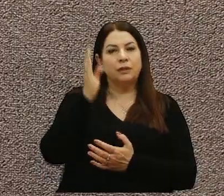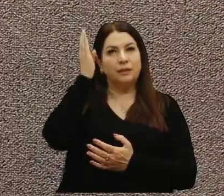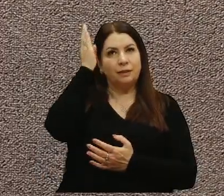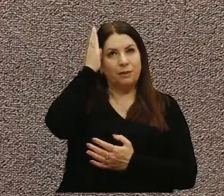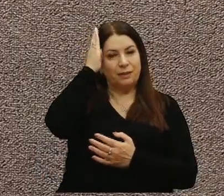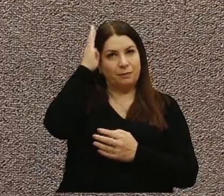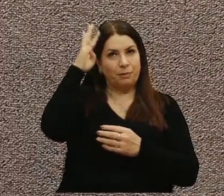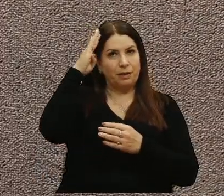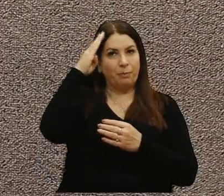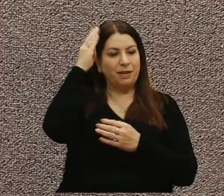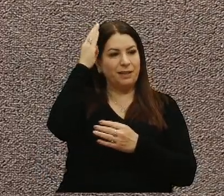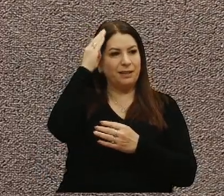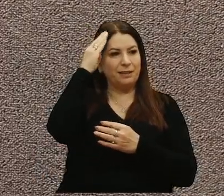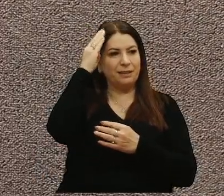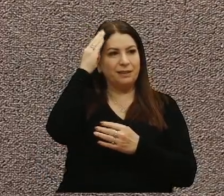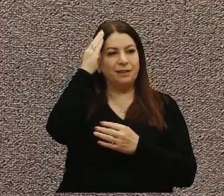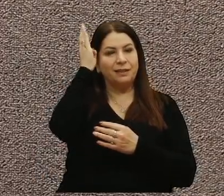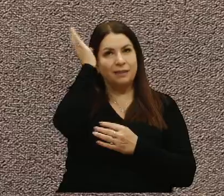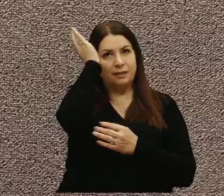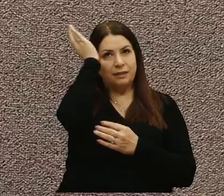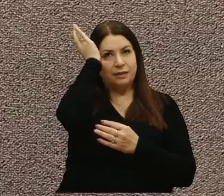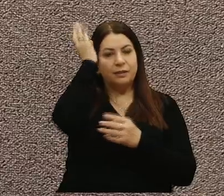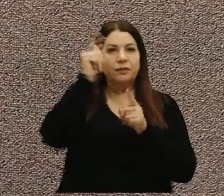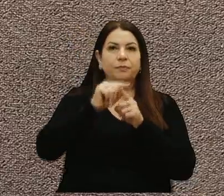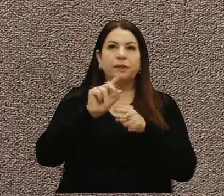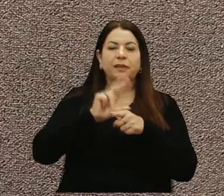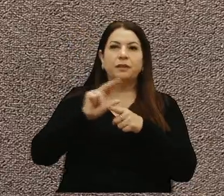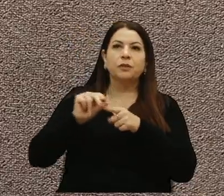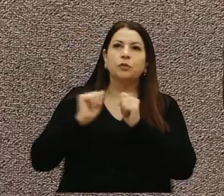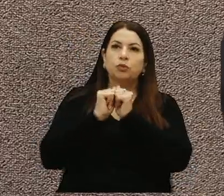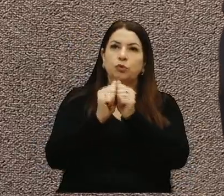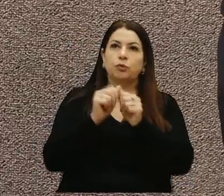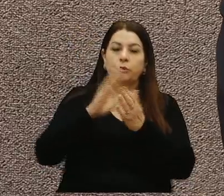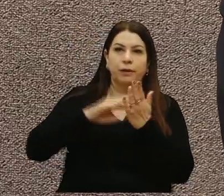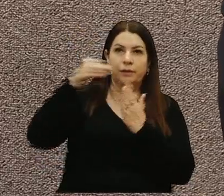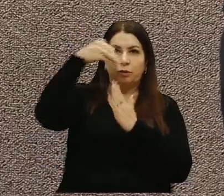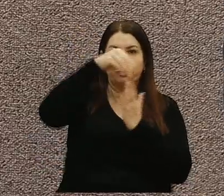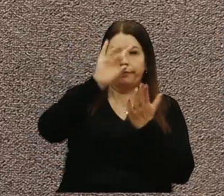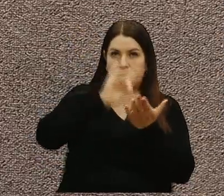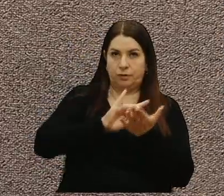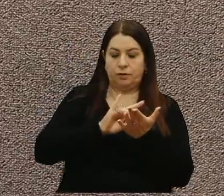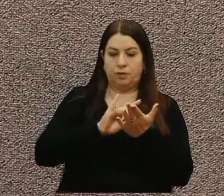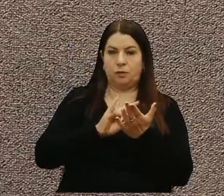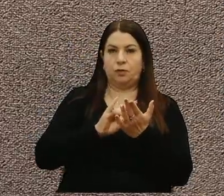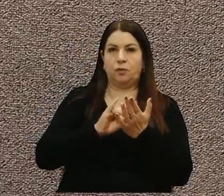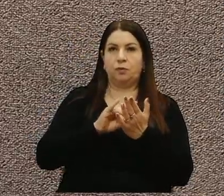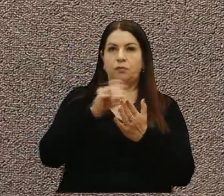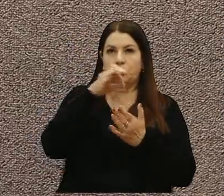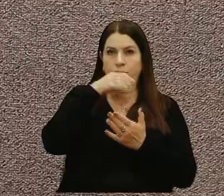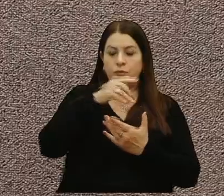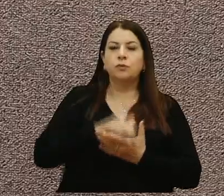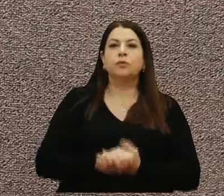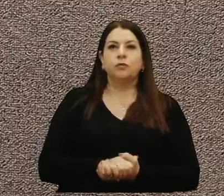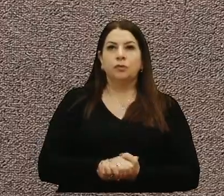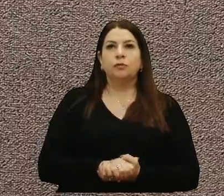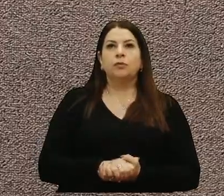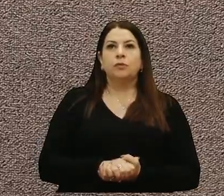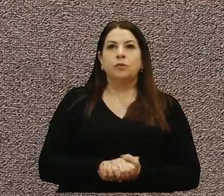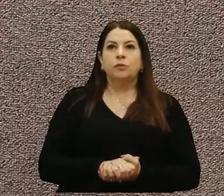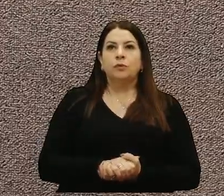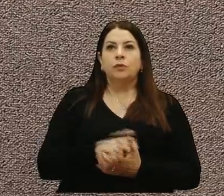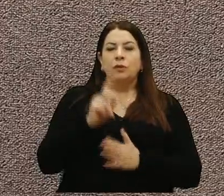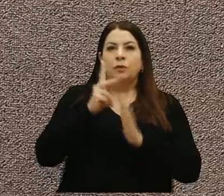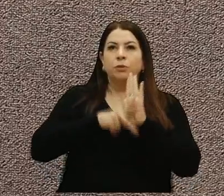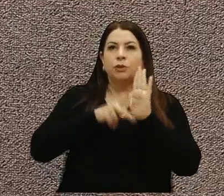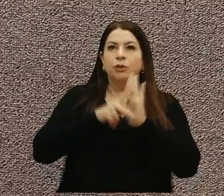SESC, do Serviço Nacional de Aprendizagem Comercial, SENAC, no calendário oficial de eventos do município de Caxias do Sul. É um